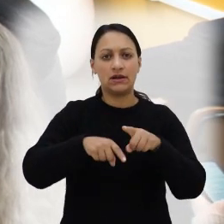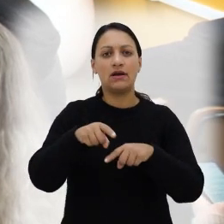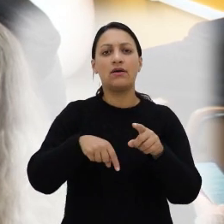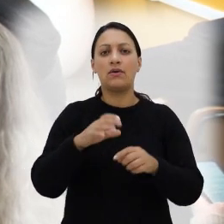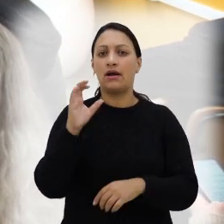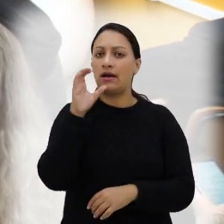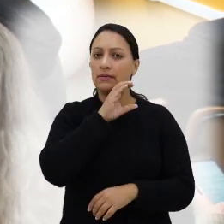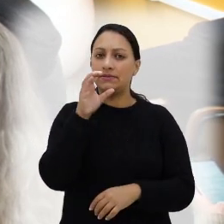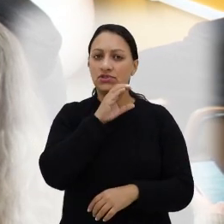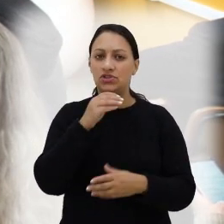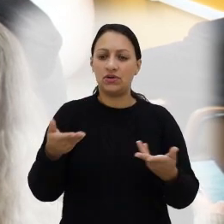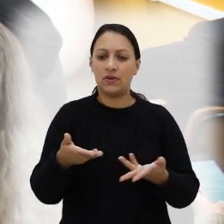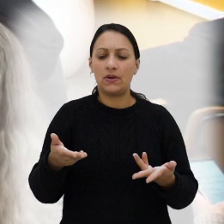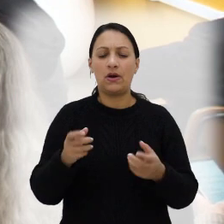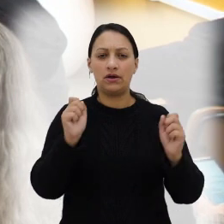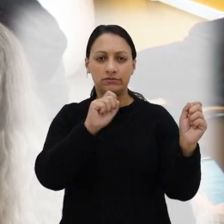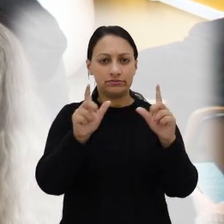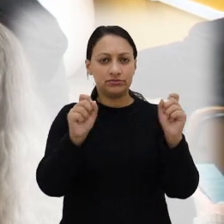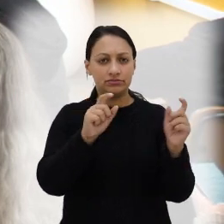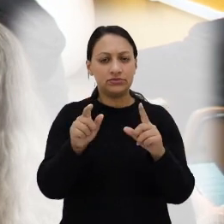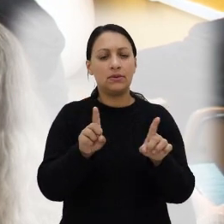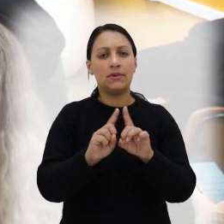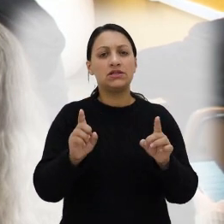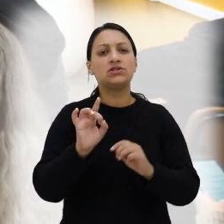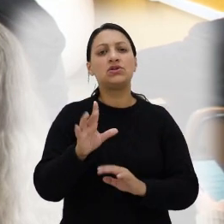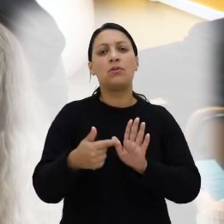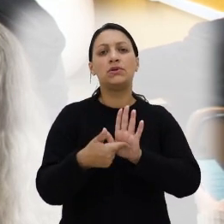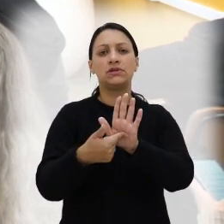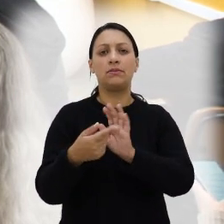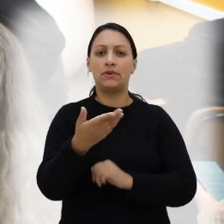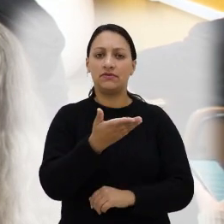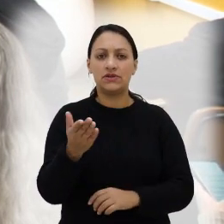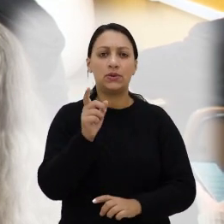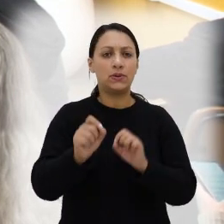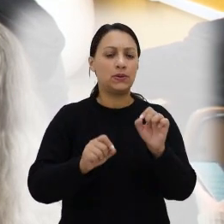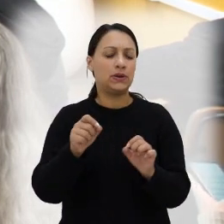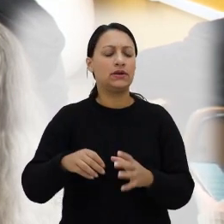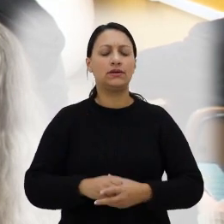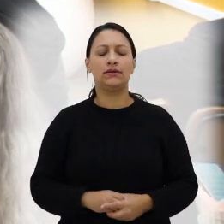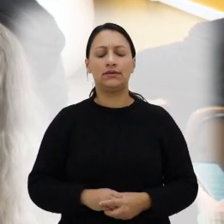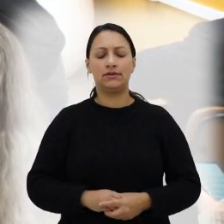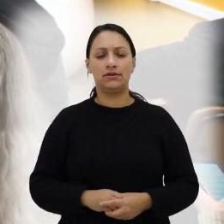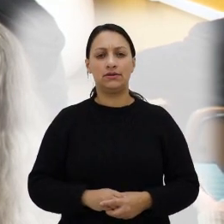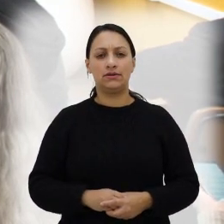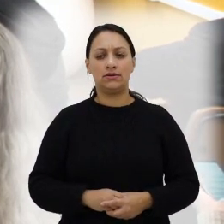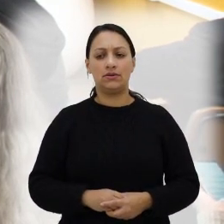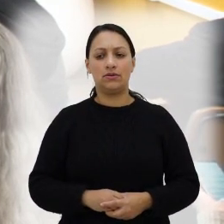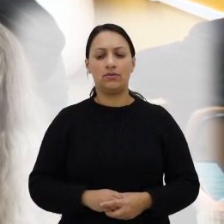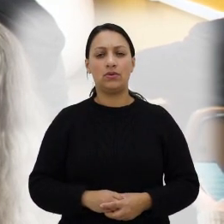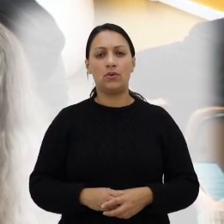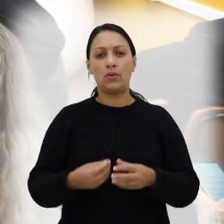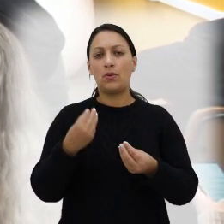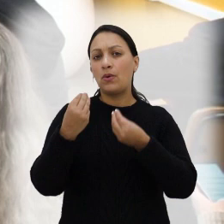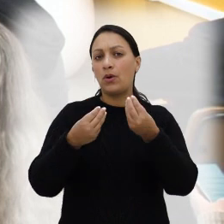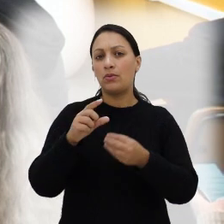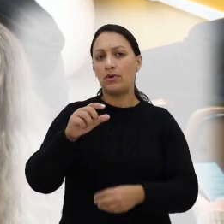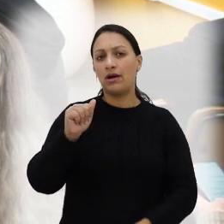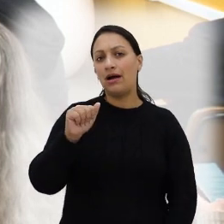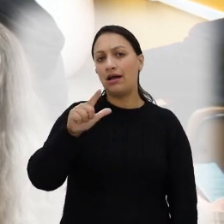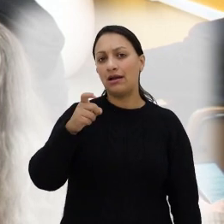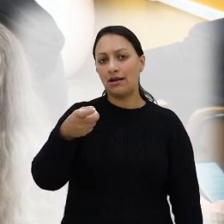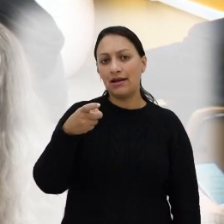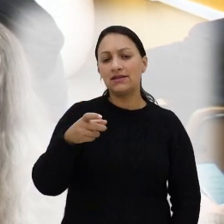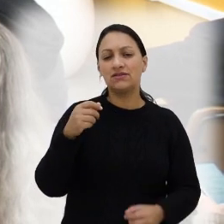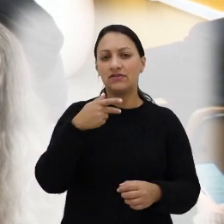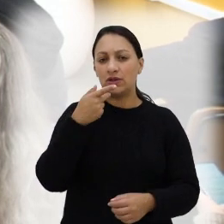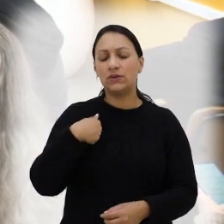bem rapidinho, e aí a ideia é só destacar para vocês assim, ó, que a gente, como o Alex falou, esse é o 3º ano que a gente está operando,